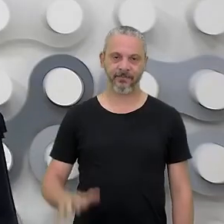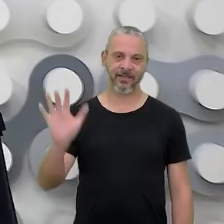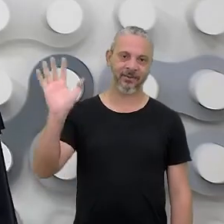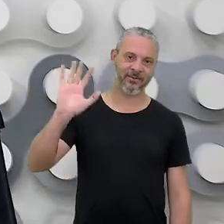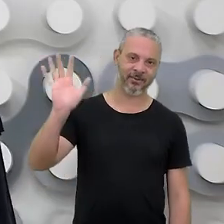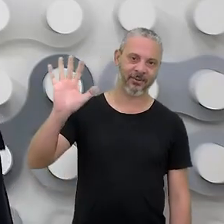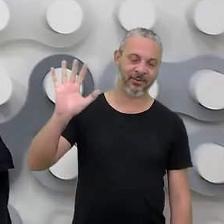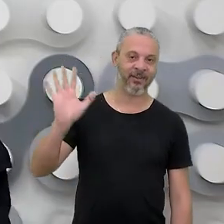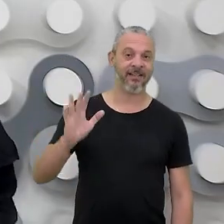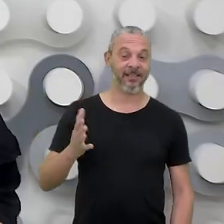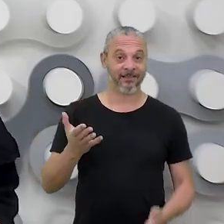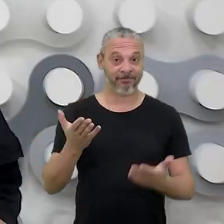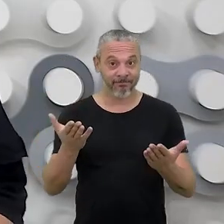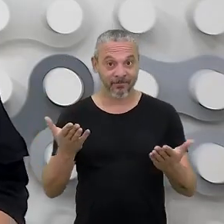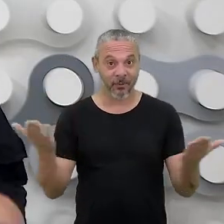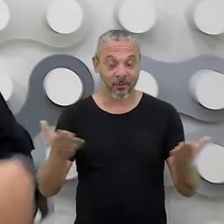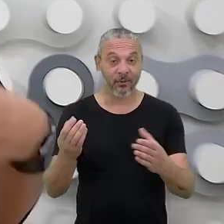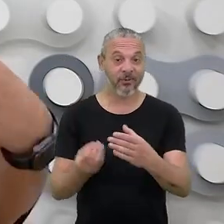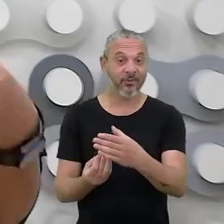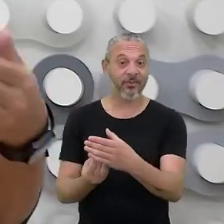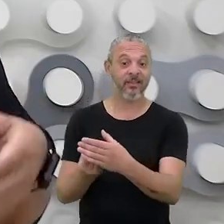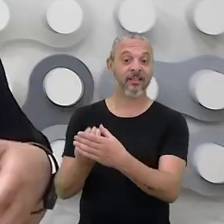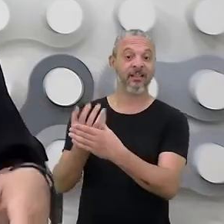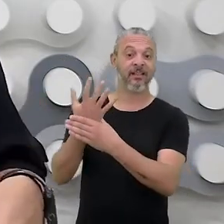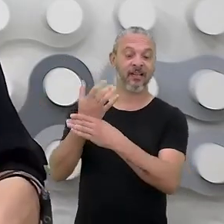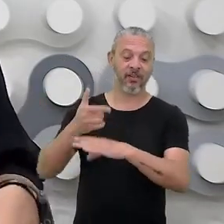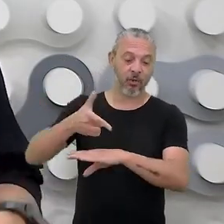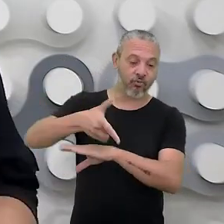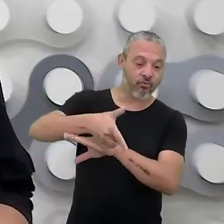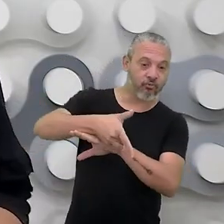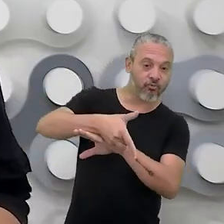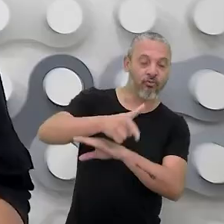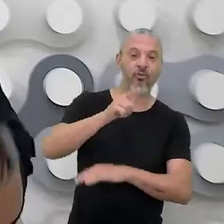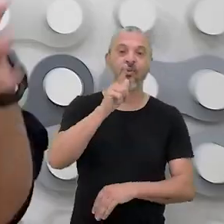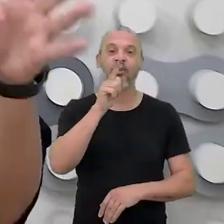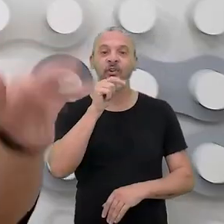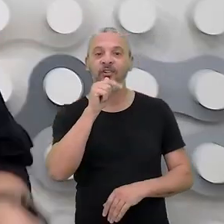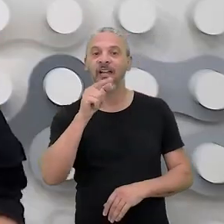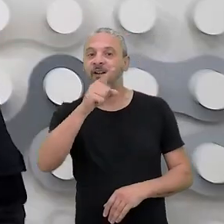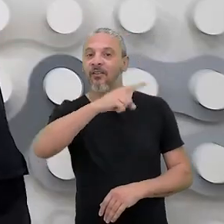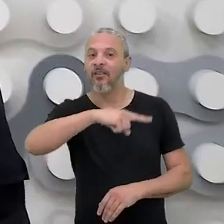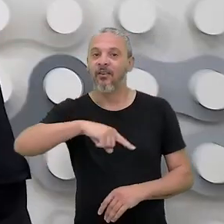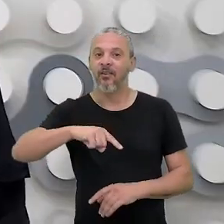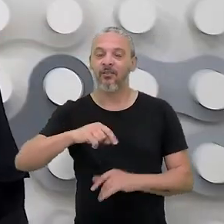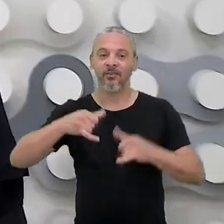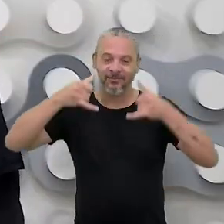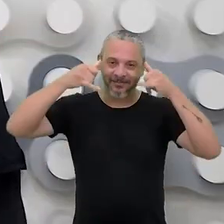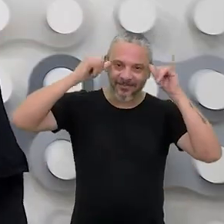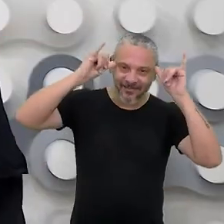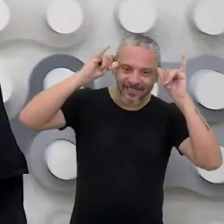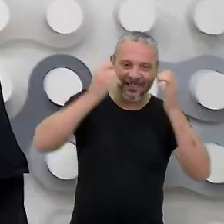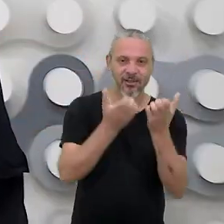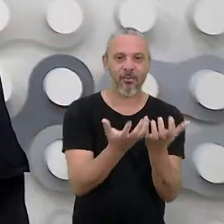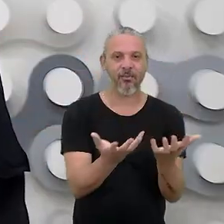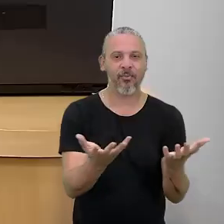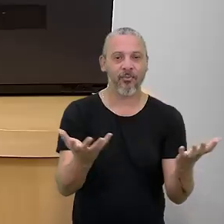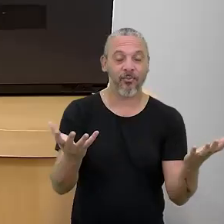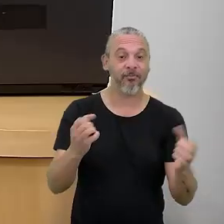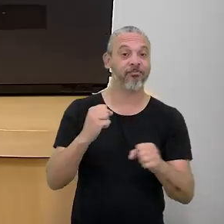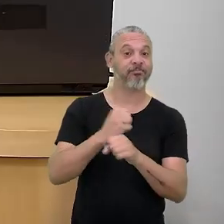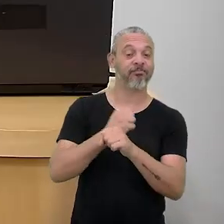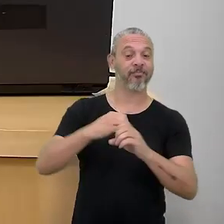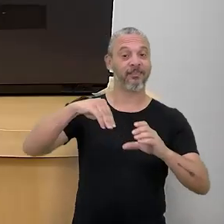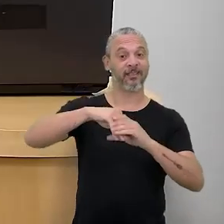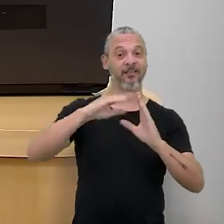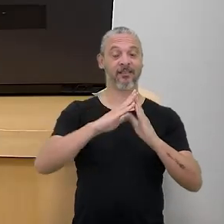Olá, alunos! Que tal nós criarmos um regador automático para nossa fazendinha aí que nós vamos construir na